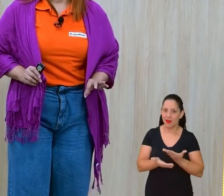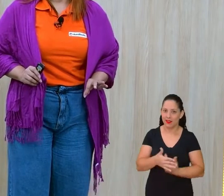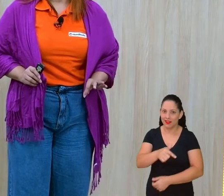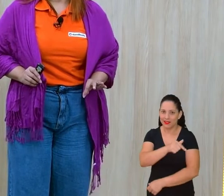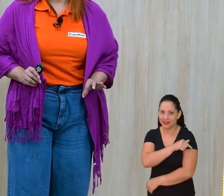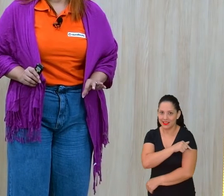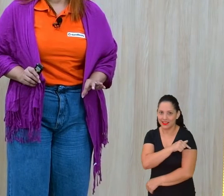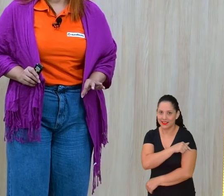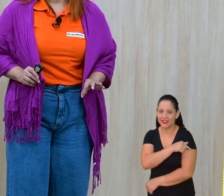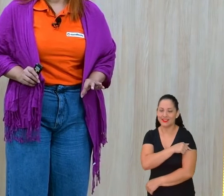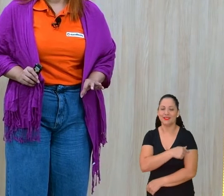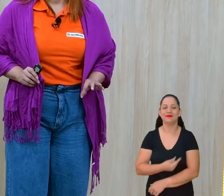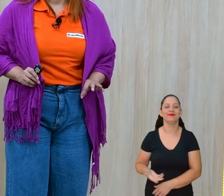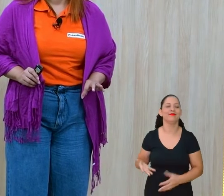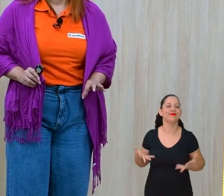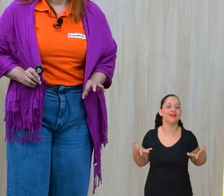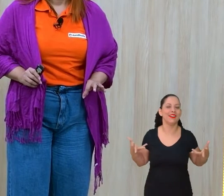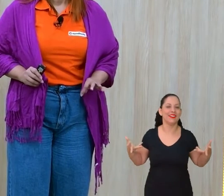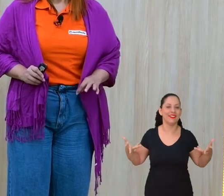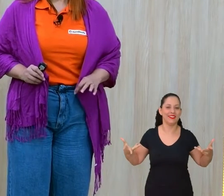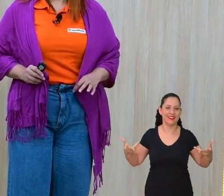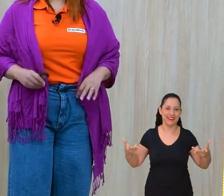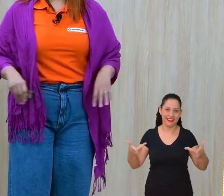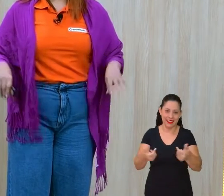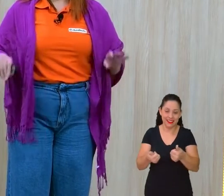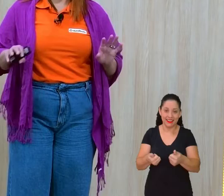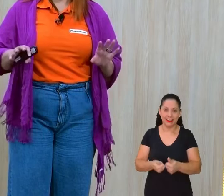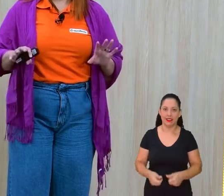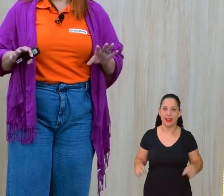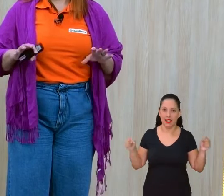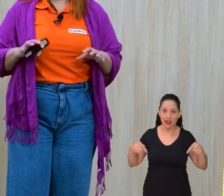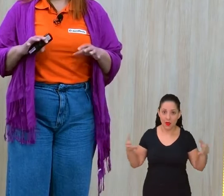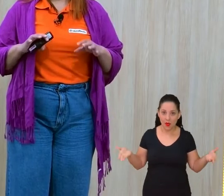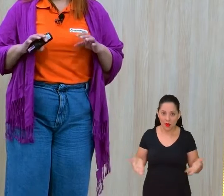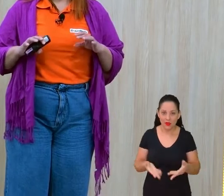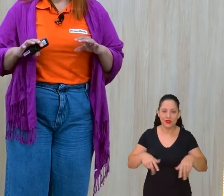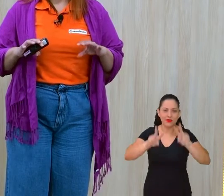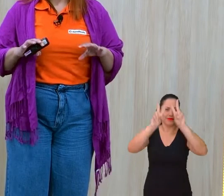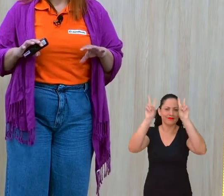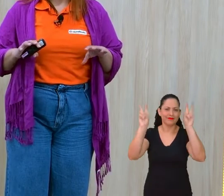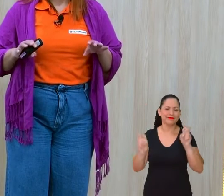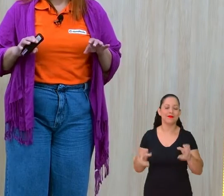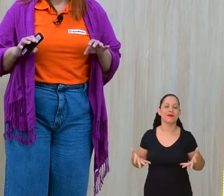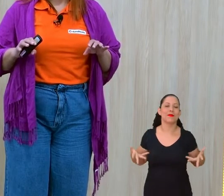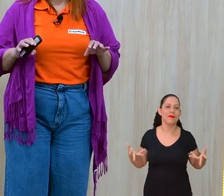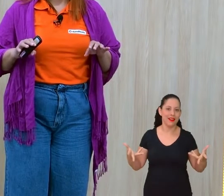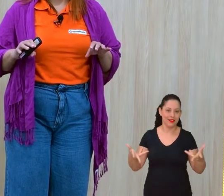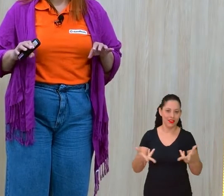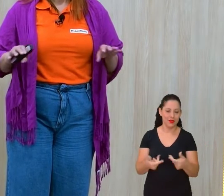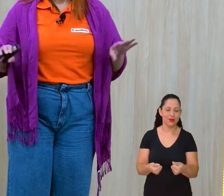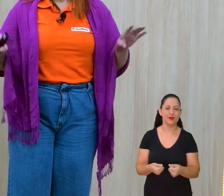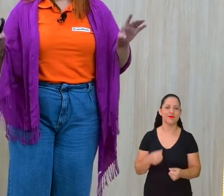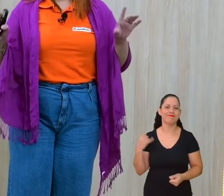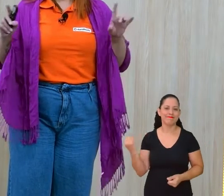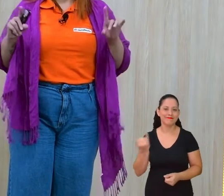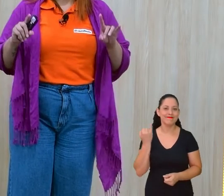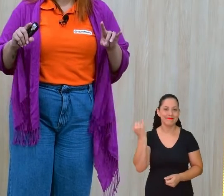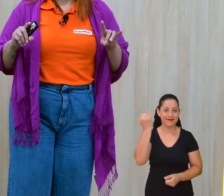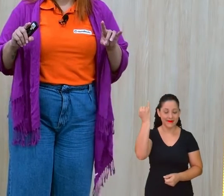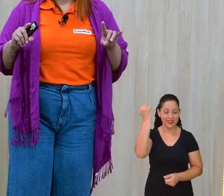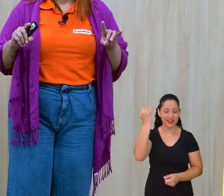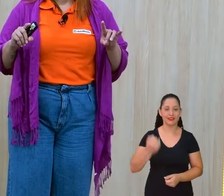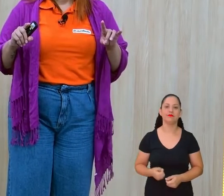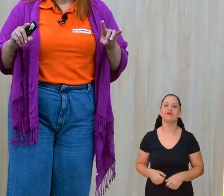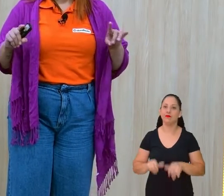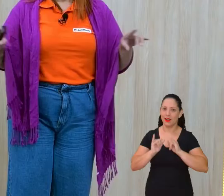sétimo ano. Que delícia! E hoje o assunto é muito gostoso, muito leve. E eu já vou